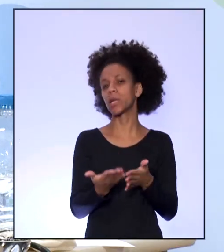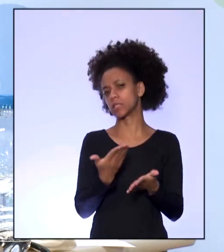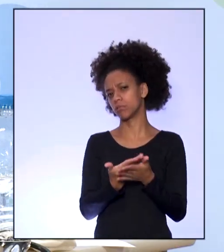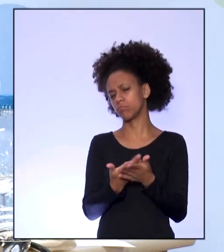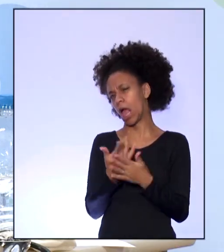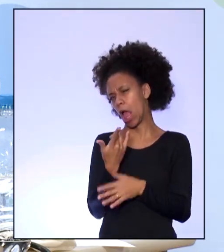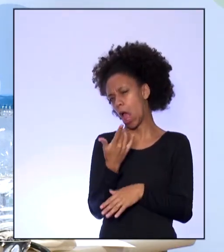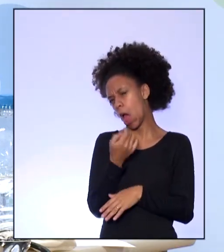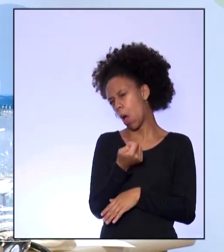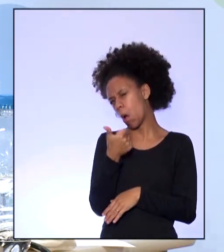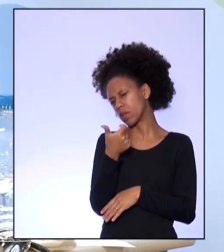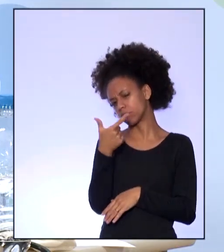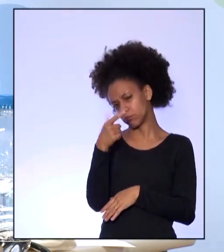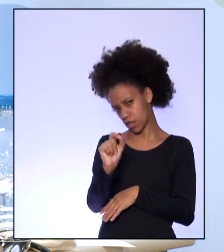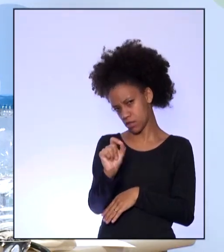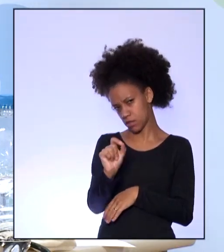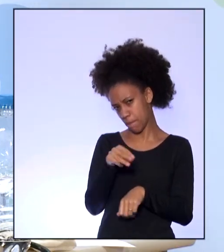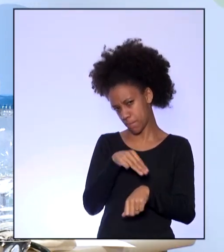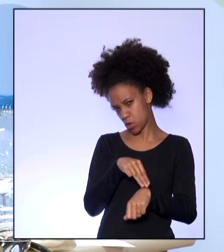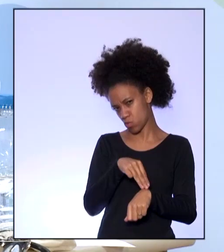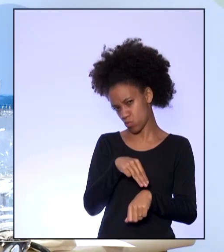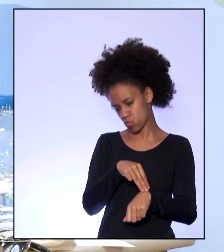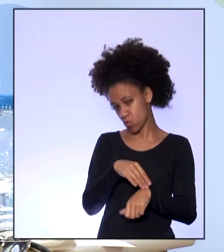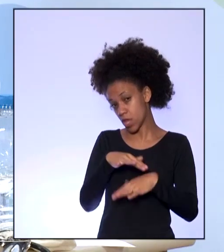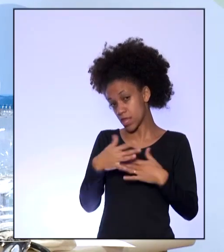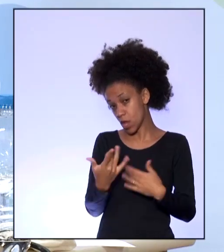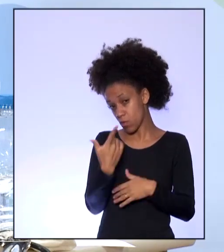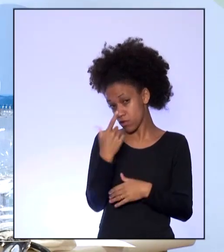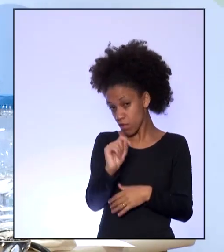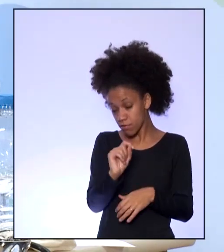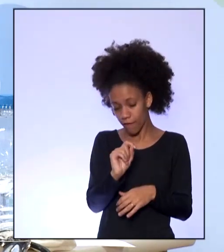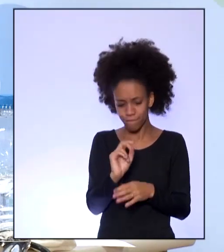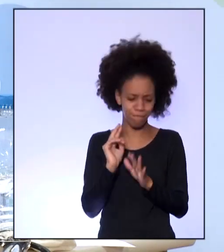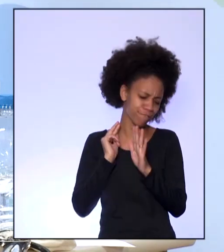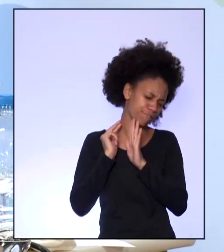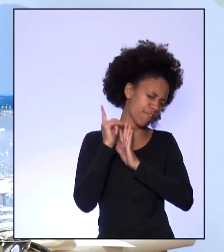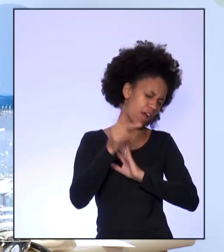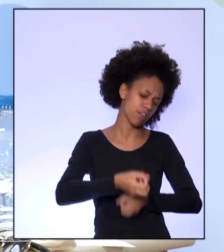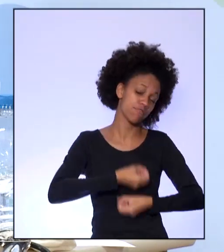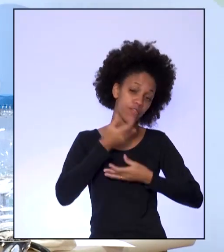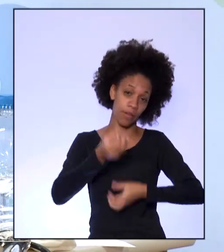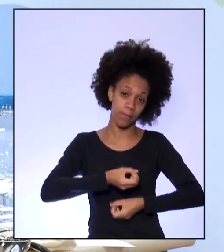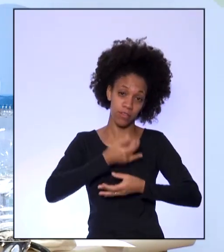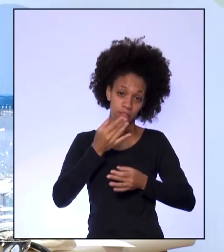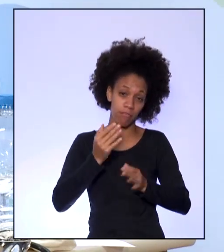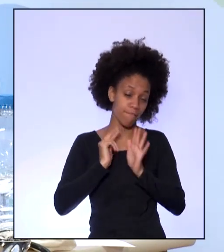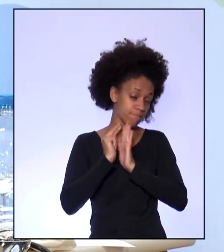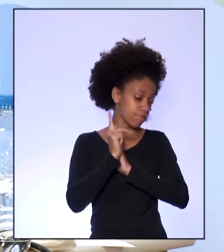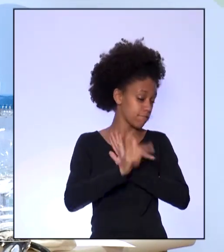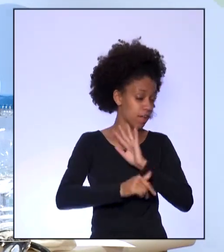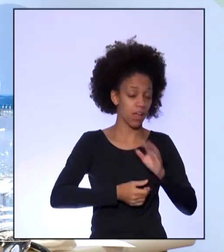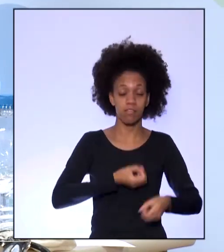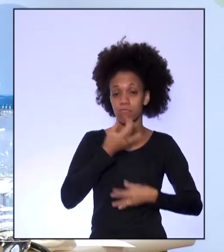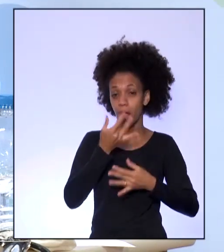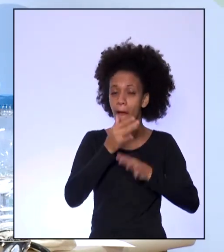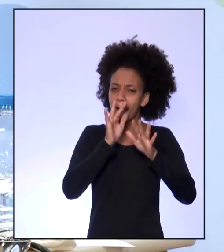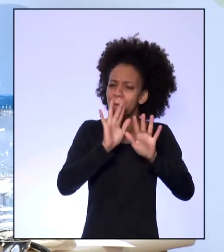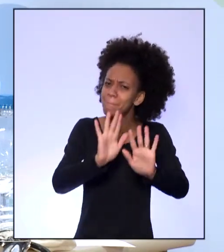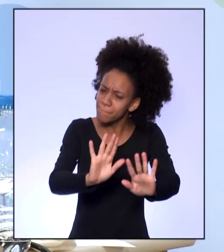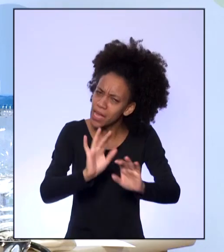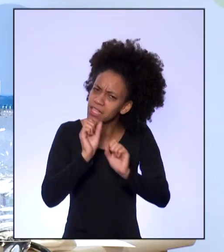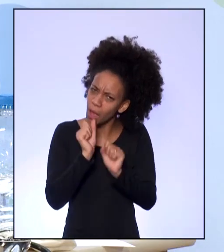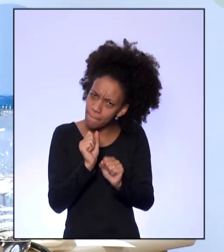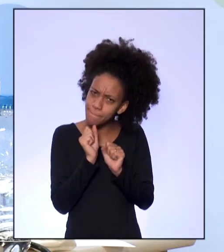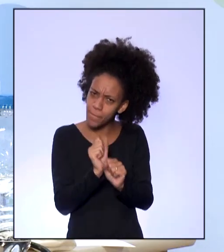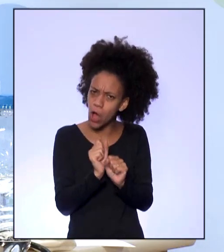10 minutos. Então, desses 10 minutos todos, a gente deu várias informações. Falamos de várias coisas aqui. Mas vocês podem